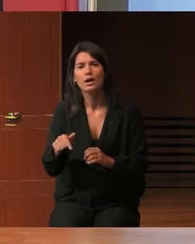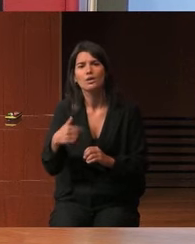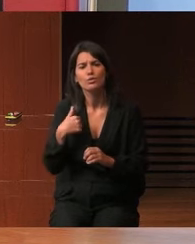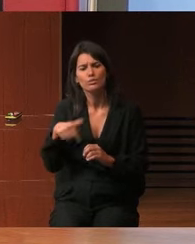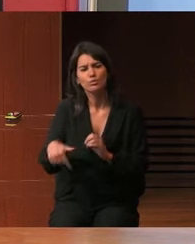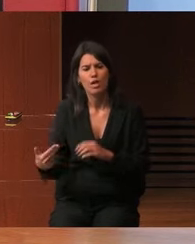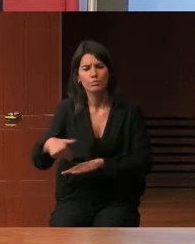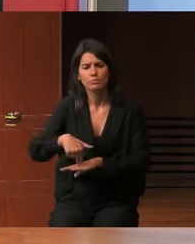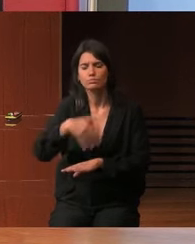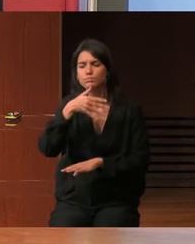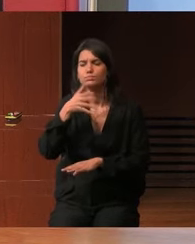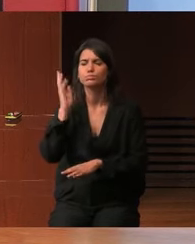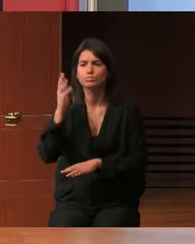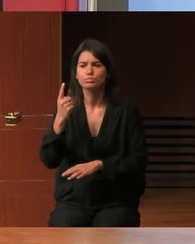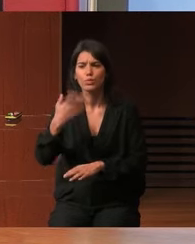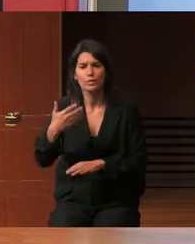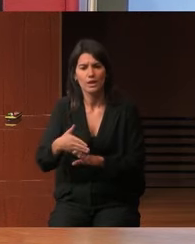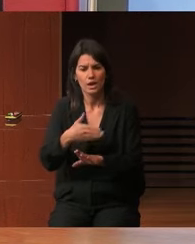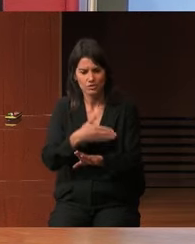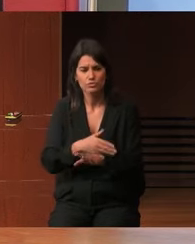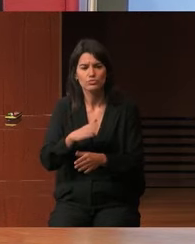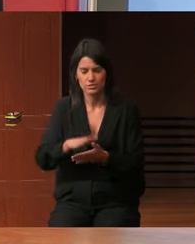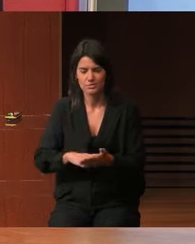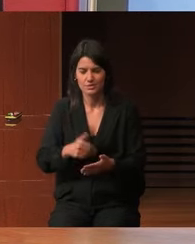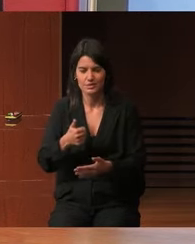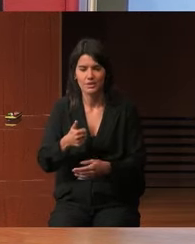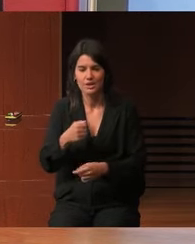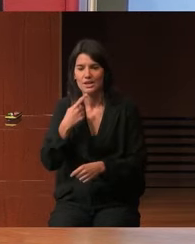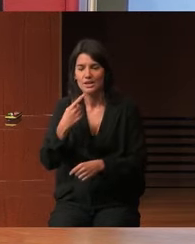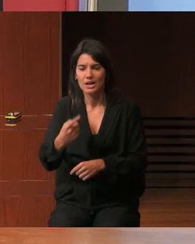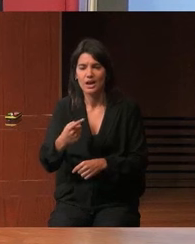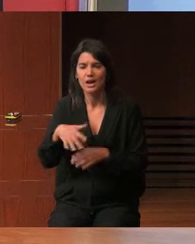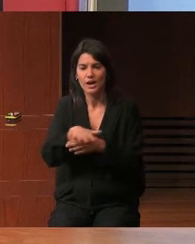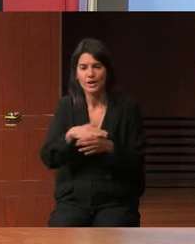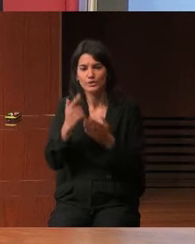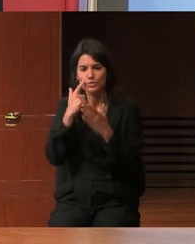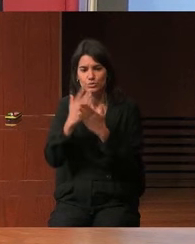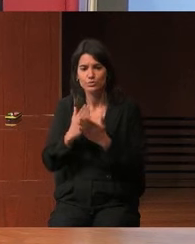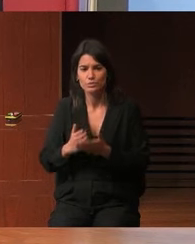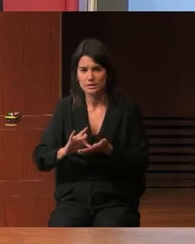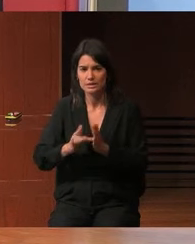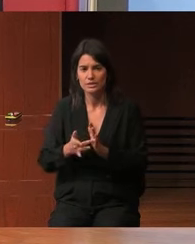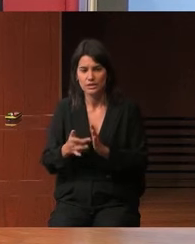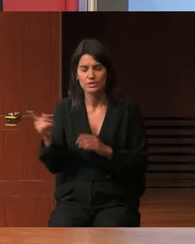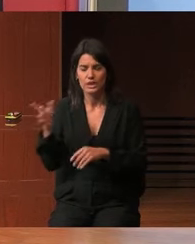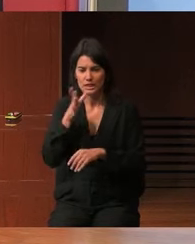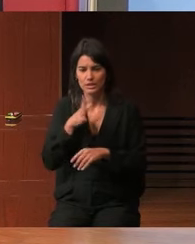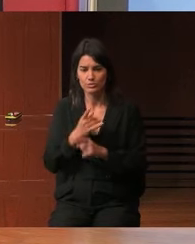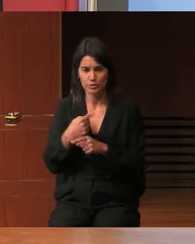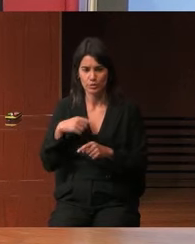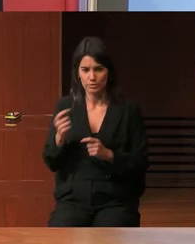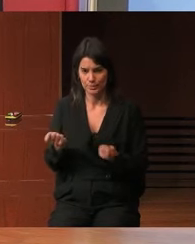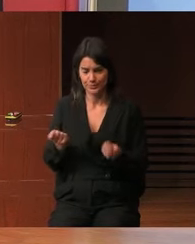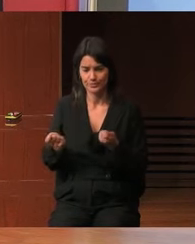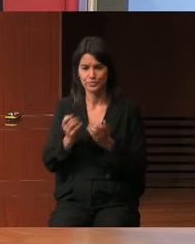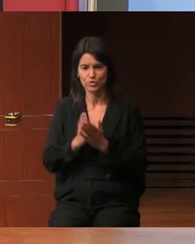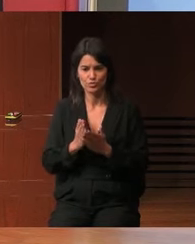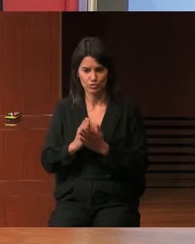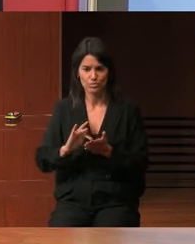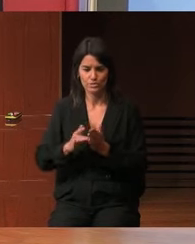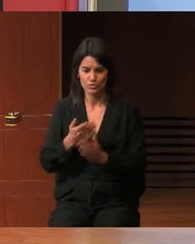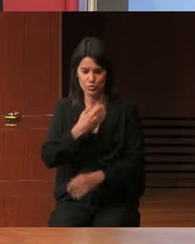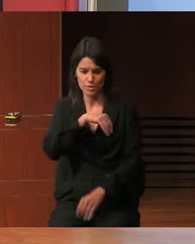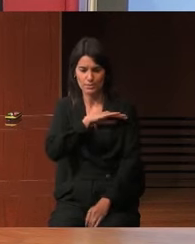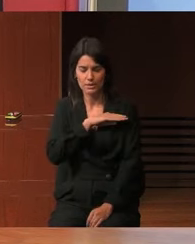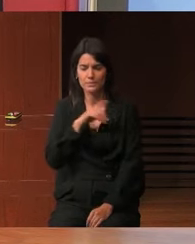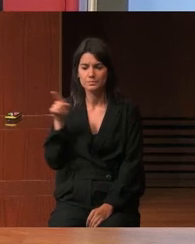uma conferência e um dia antes um colega diz-me, epá, era na área de estudos brasileiros, porque eu também coordeno o Instituto de Estudos Brasileiros em Coimbra,